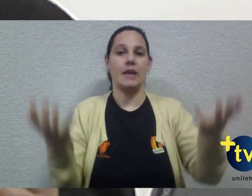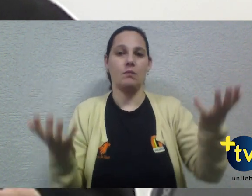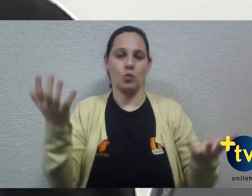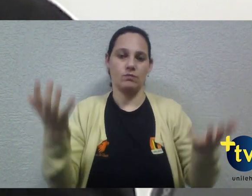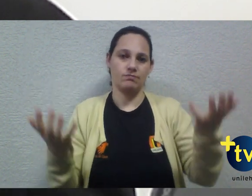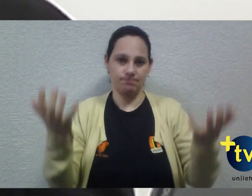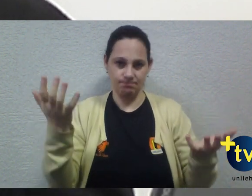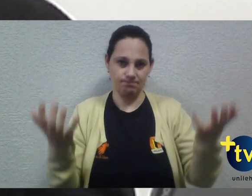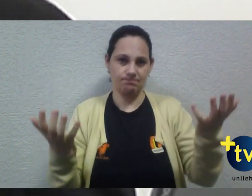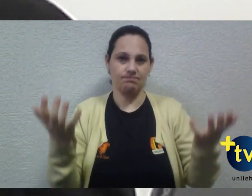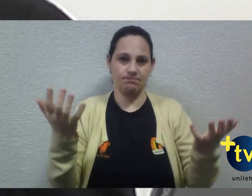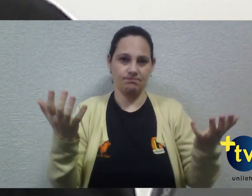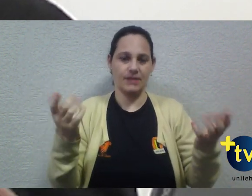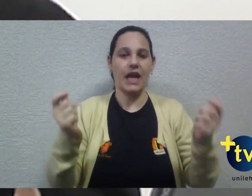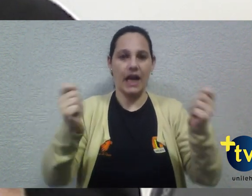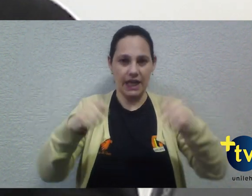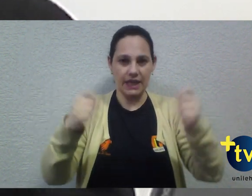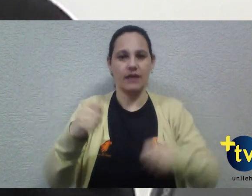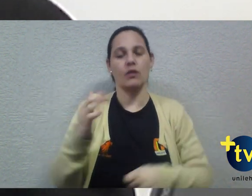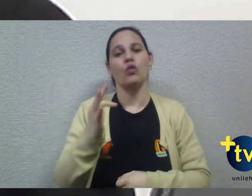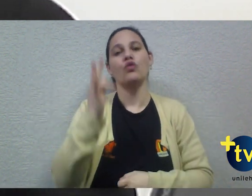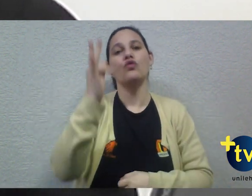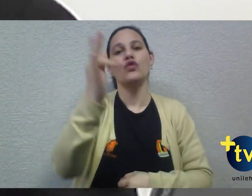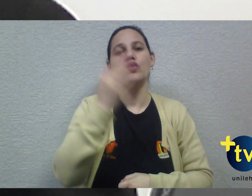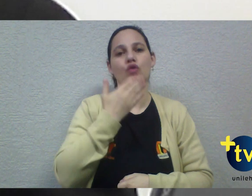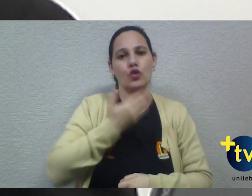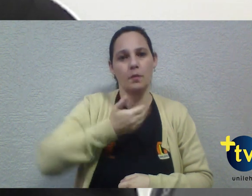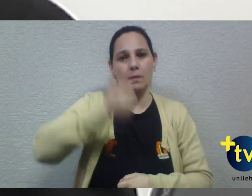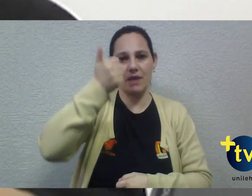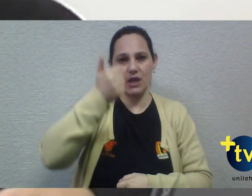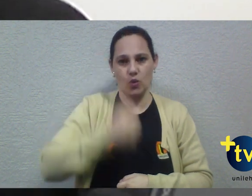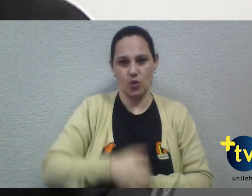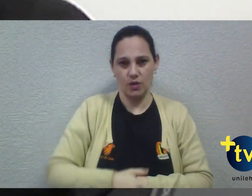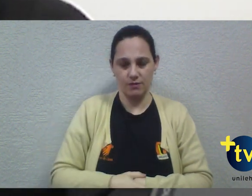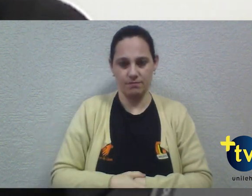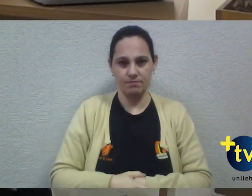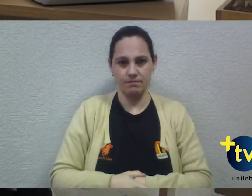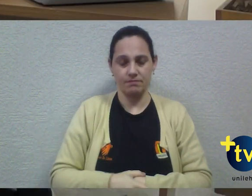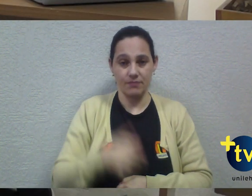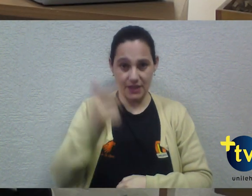que haja um equilíbrio de ambas as partes e que possa proporcionar um futuro melhor.